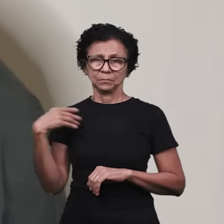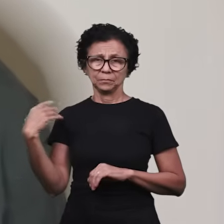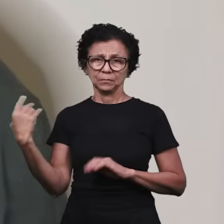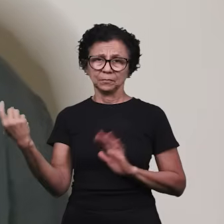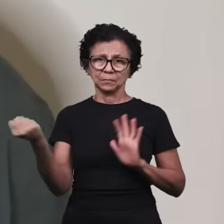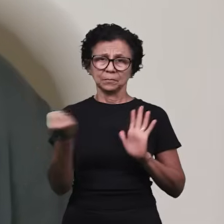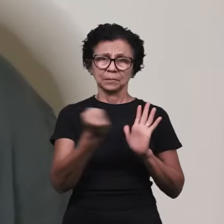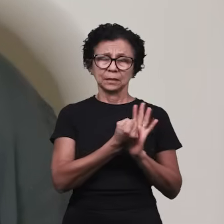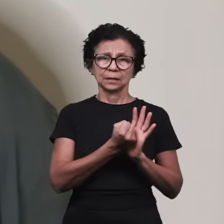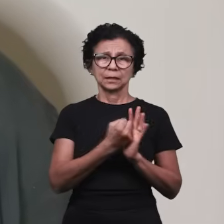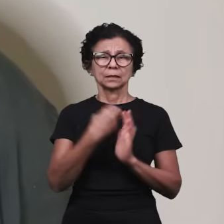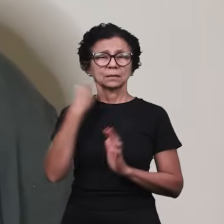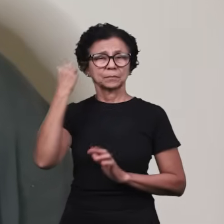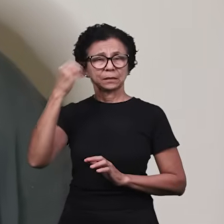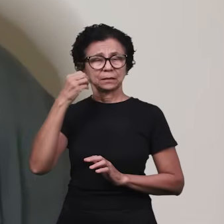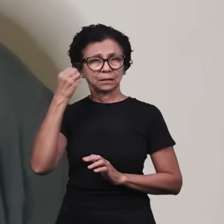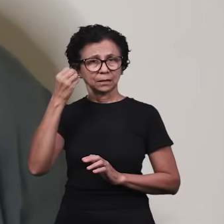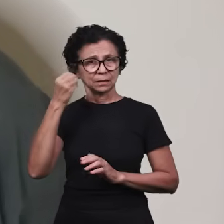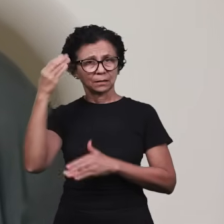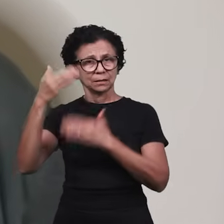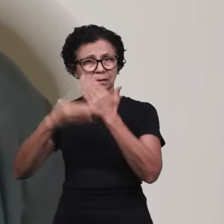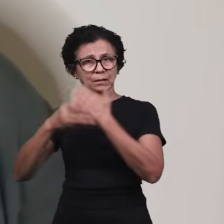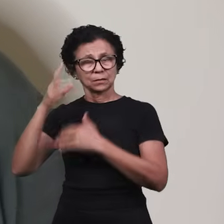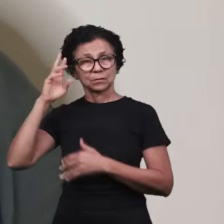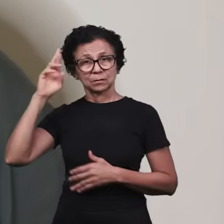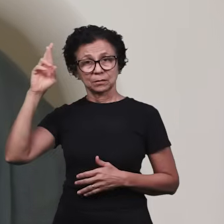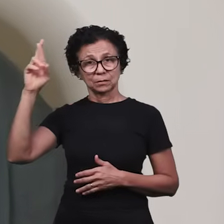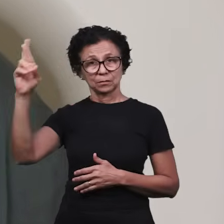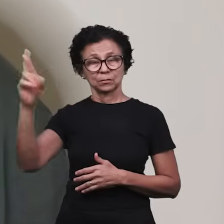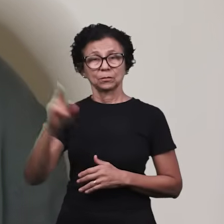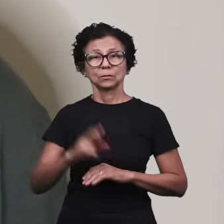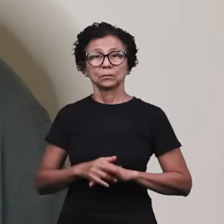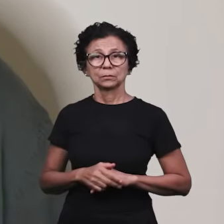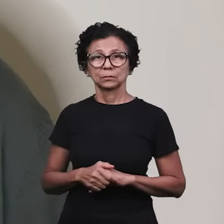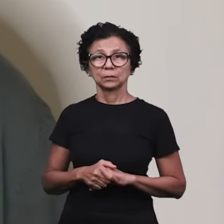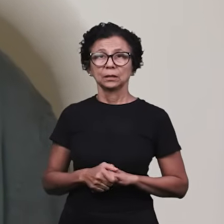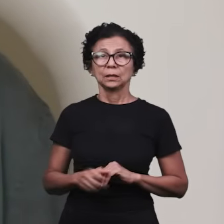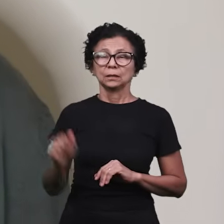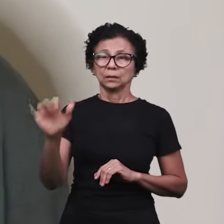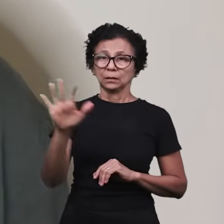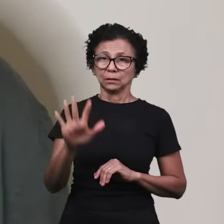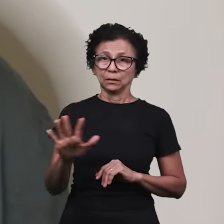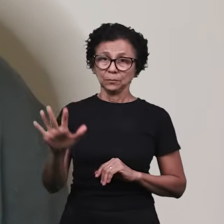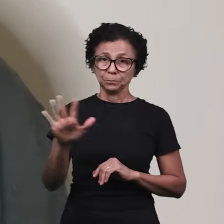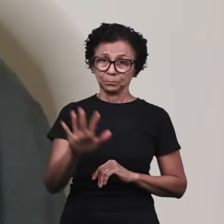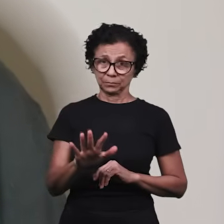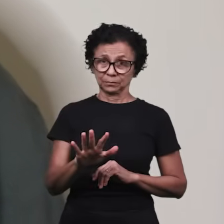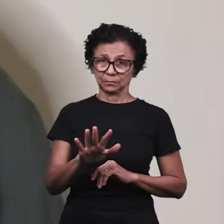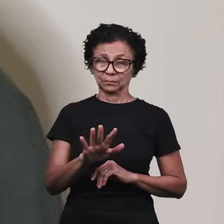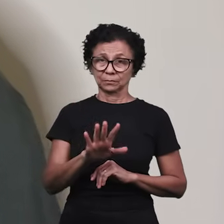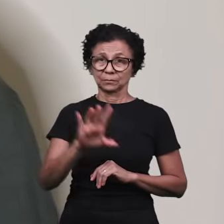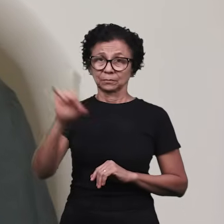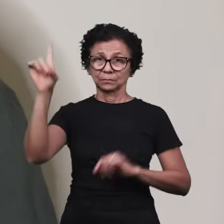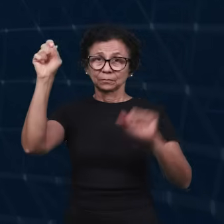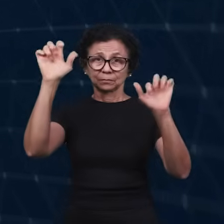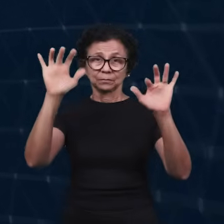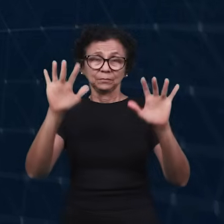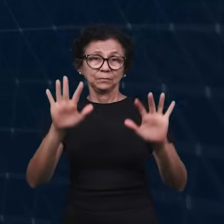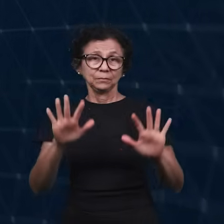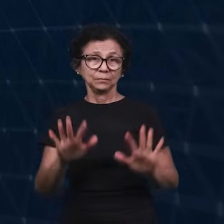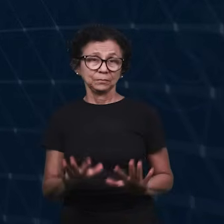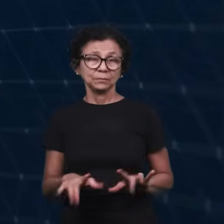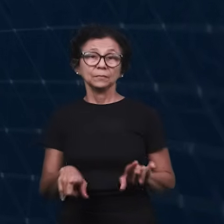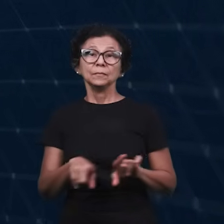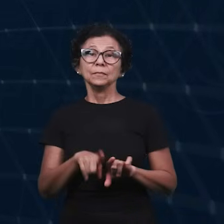experiências profundas na presença do Senhor, reunindo irmãos de diferentes países da Europa em um final de semana repleto de bênçãos e